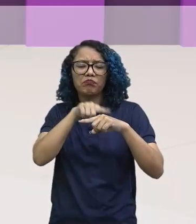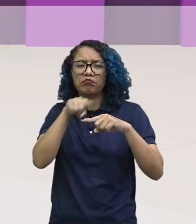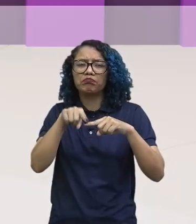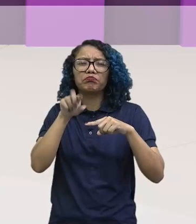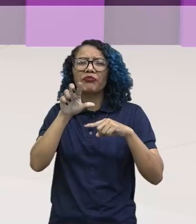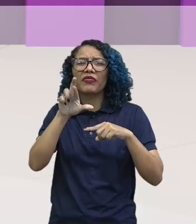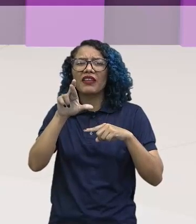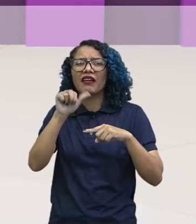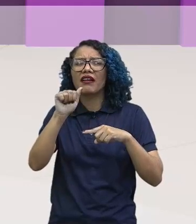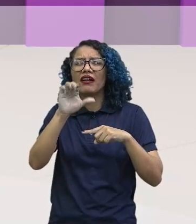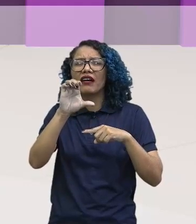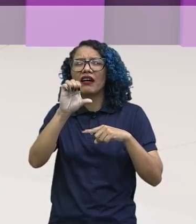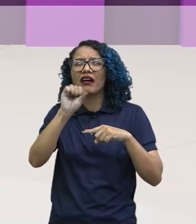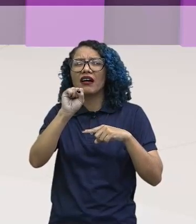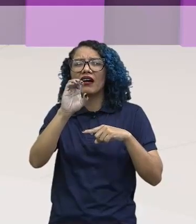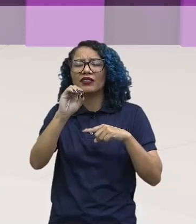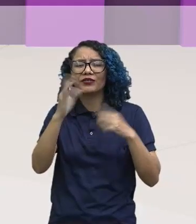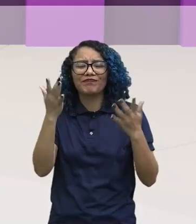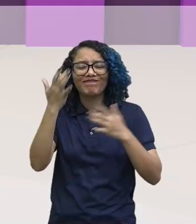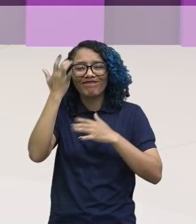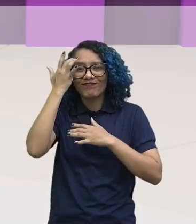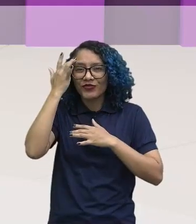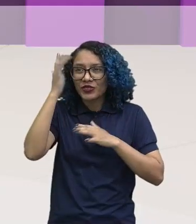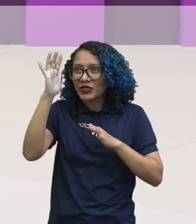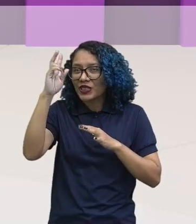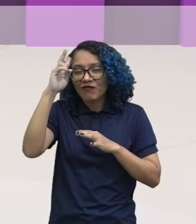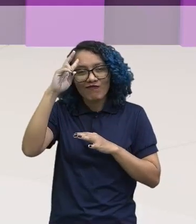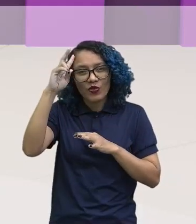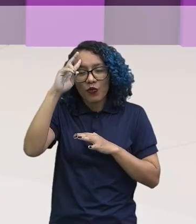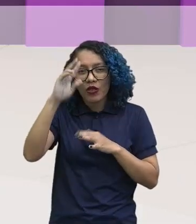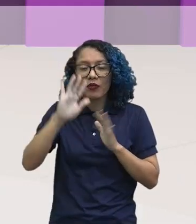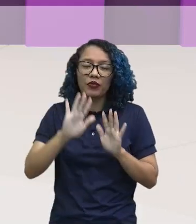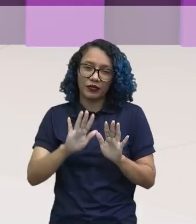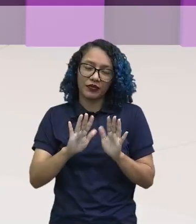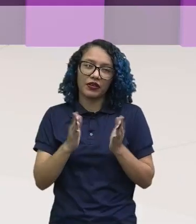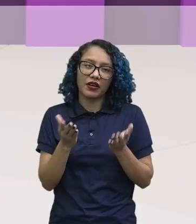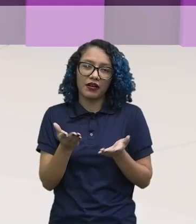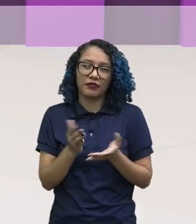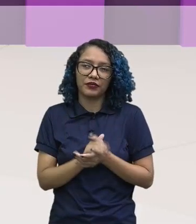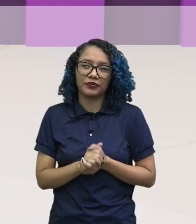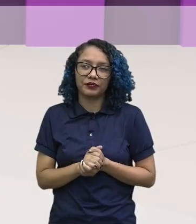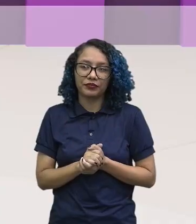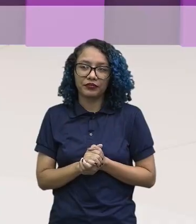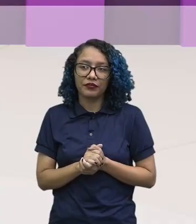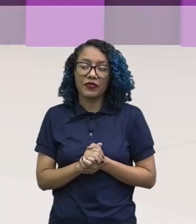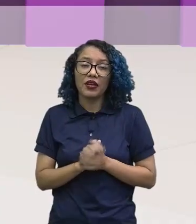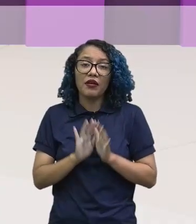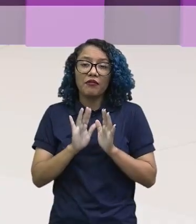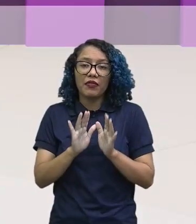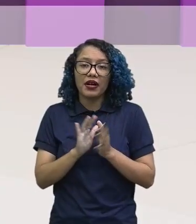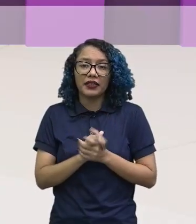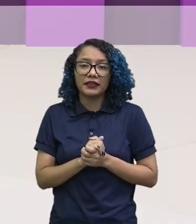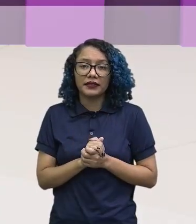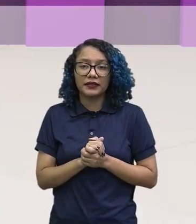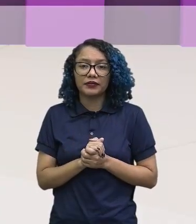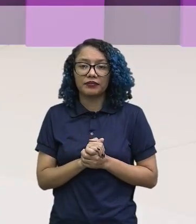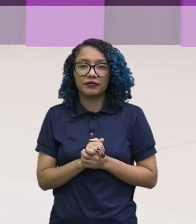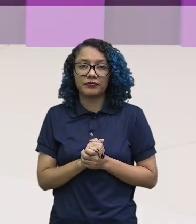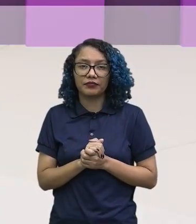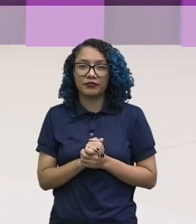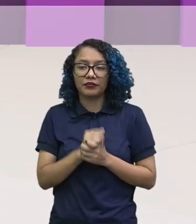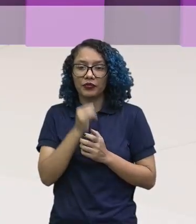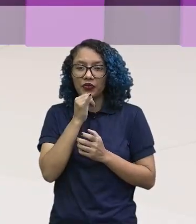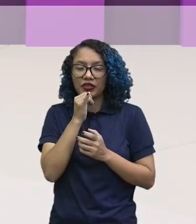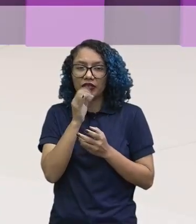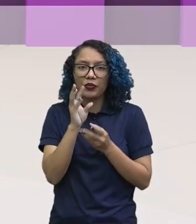hein? Professor, já não lembro mais o que é um ângulo raso. Bom, em uma linguagem bem simples, eu vou dizer para você que, pensando na